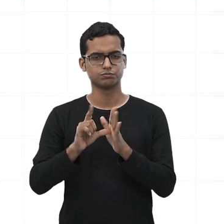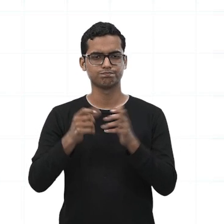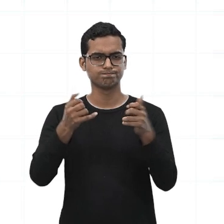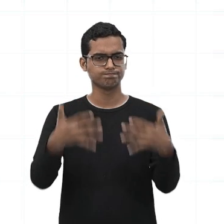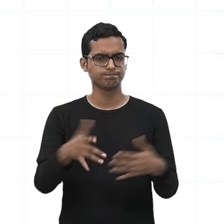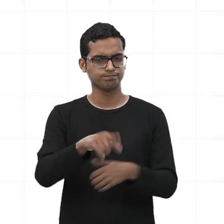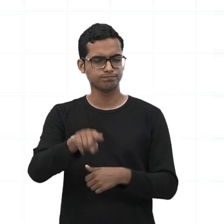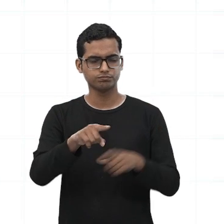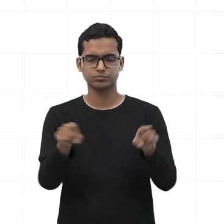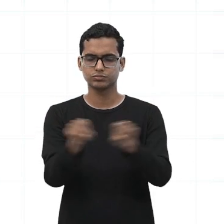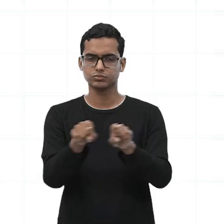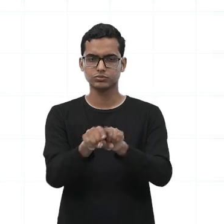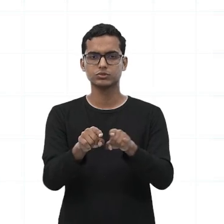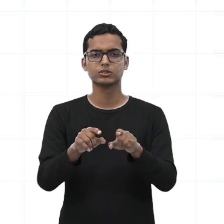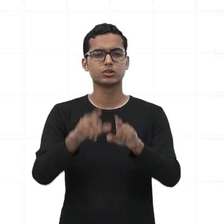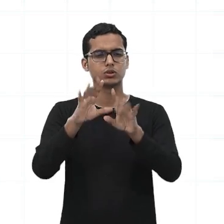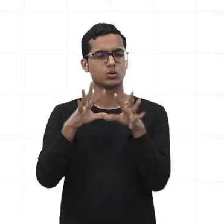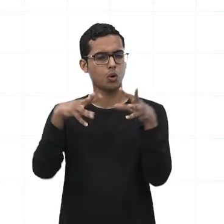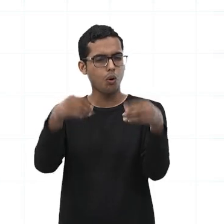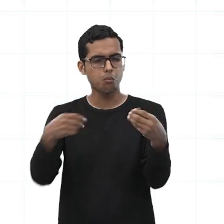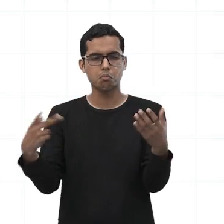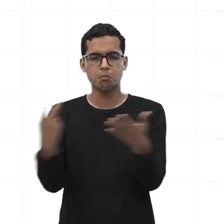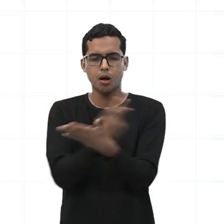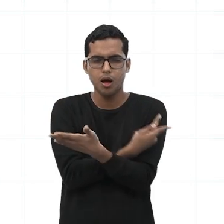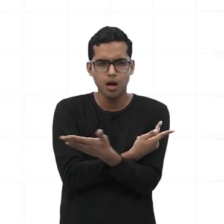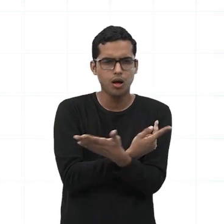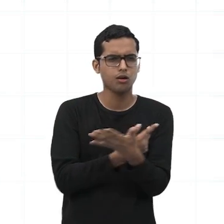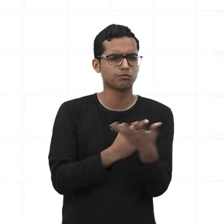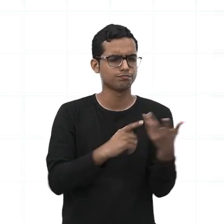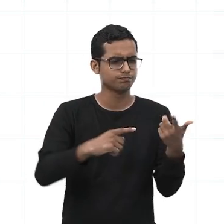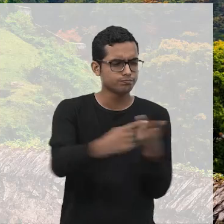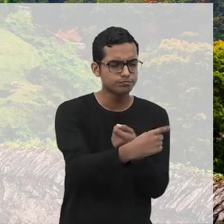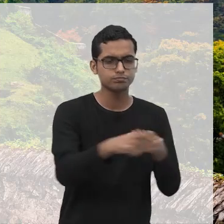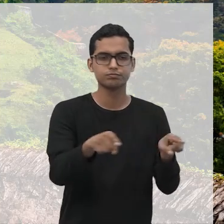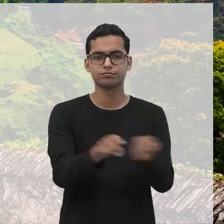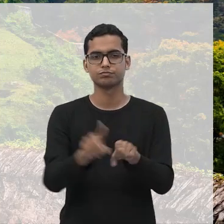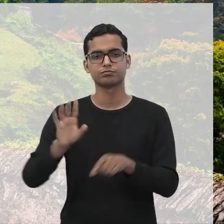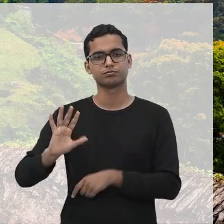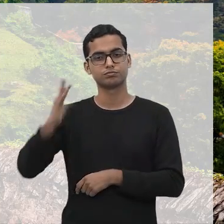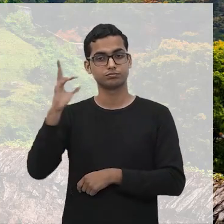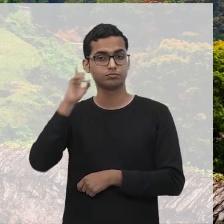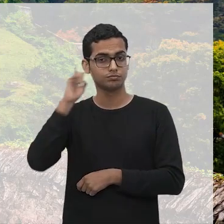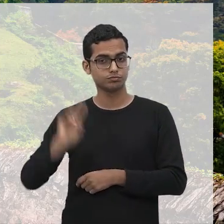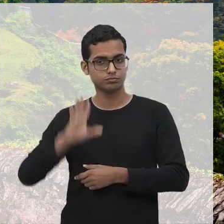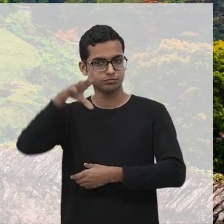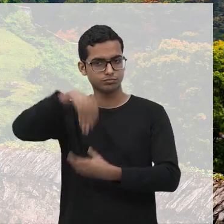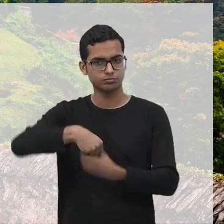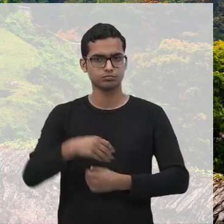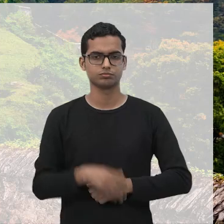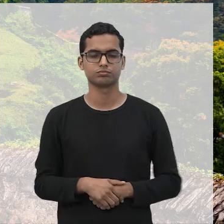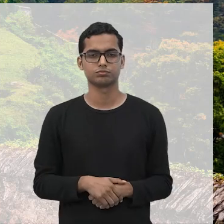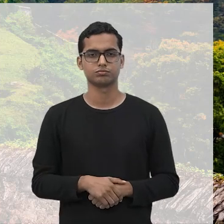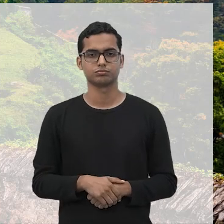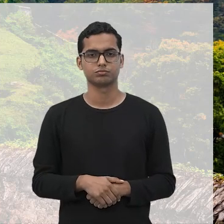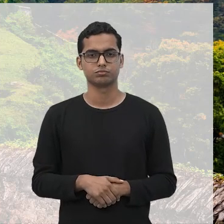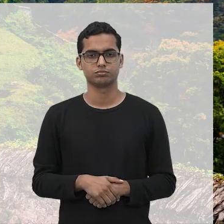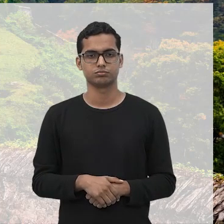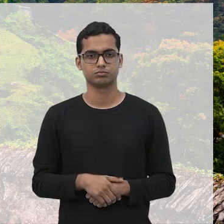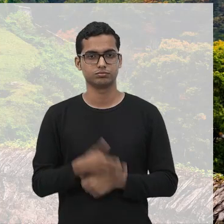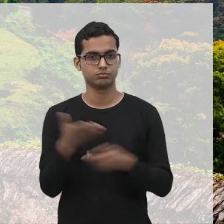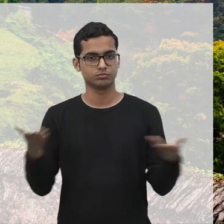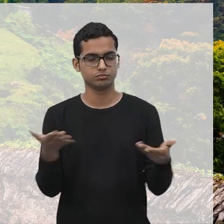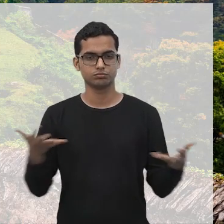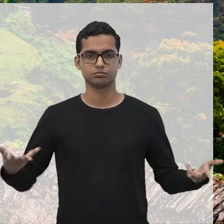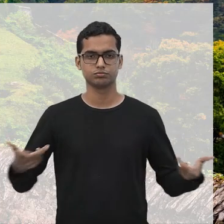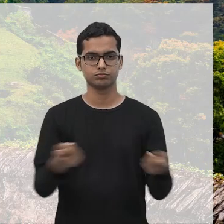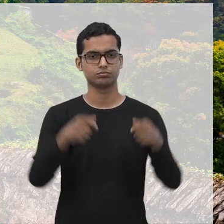todos os acontecimentos, todos os conflitos que acontecem durante a história. E agora a gente está aqui nesse maravilhoso cenário,